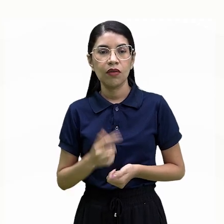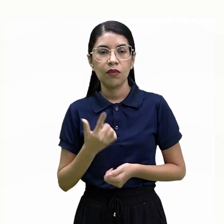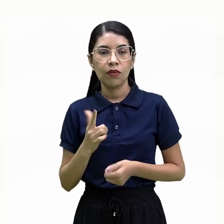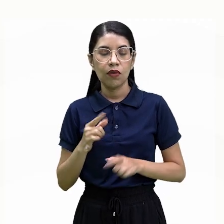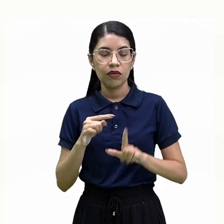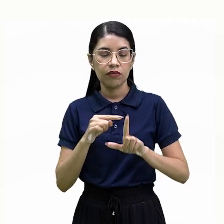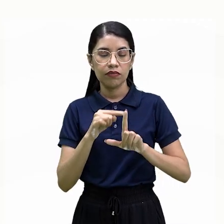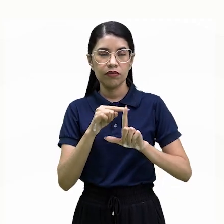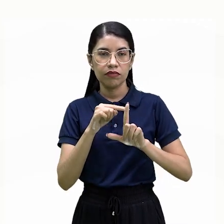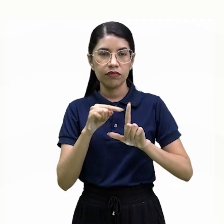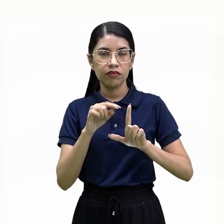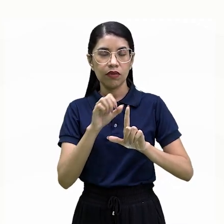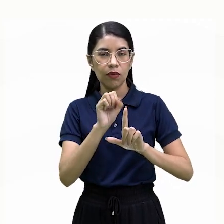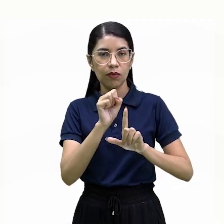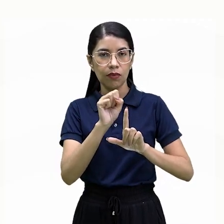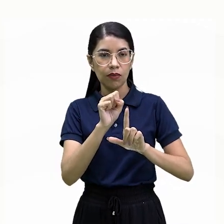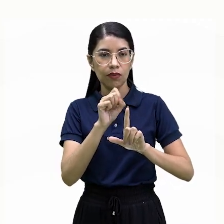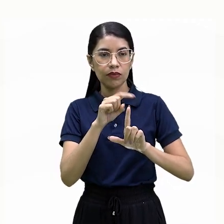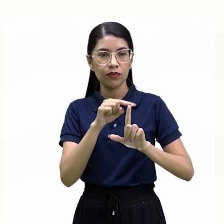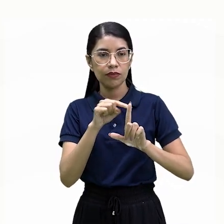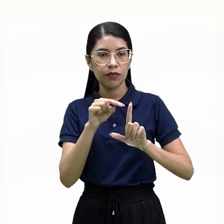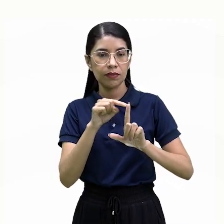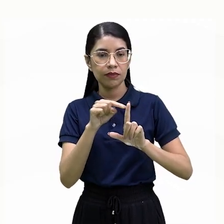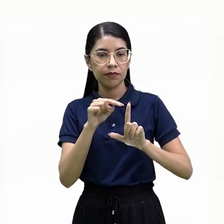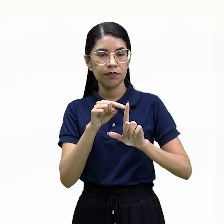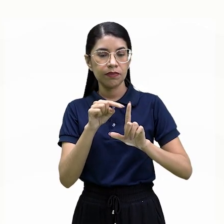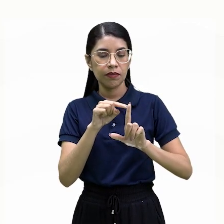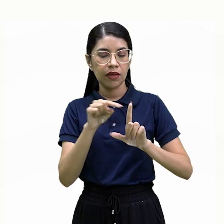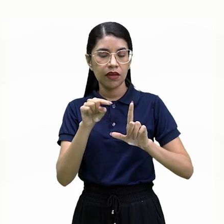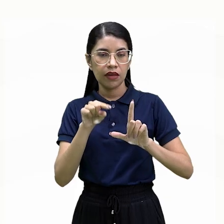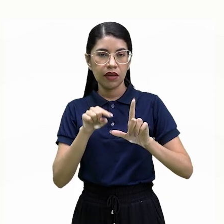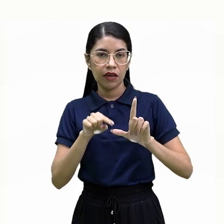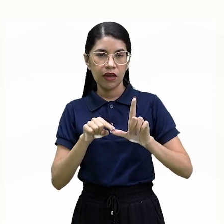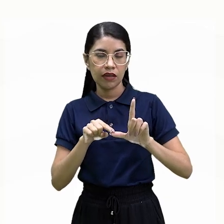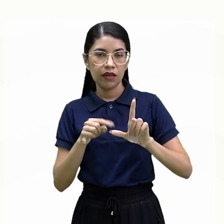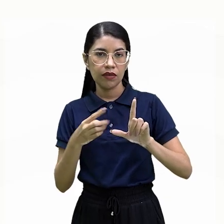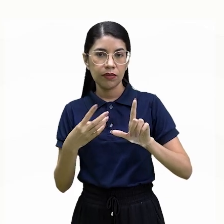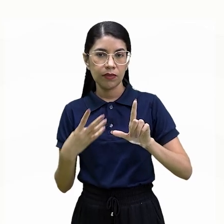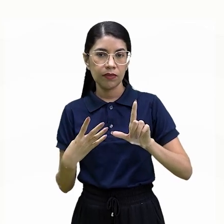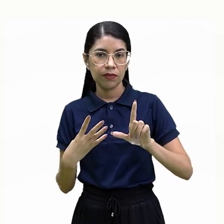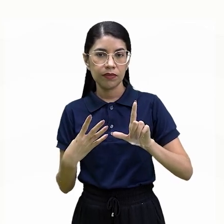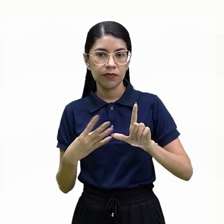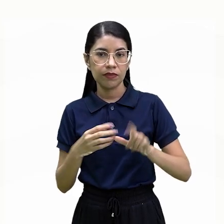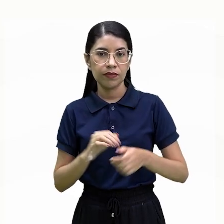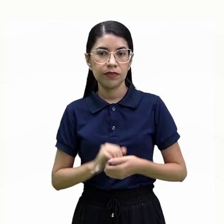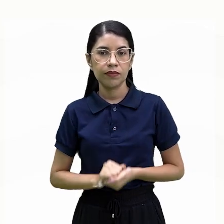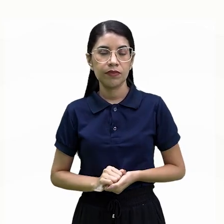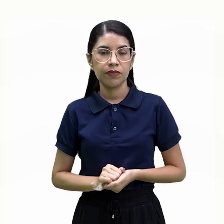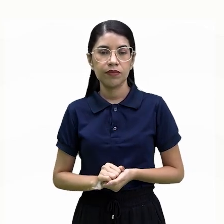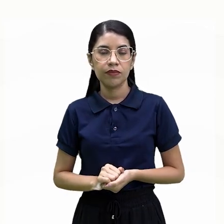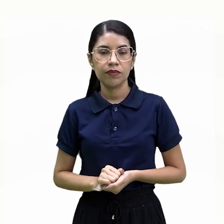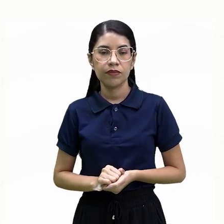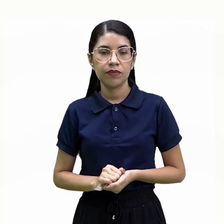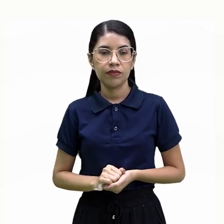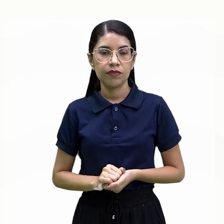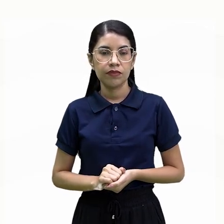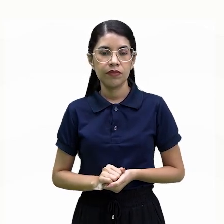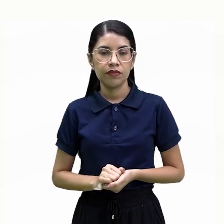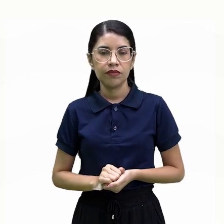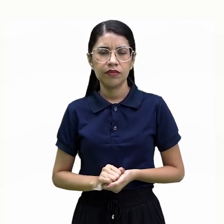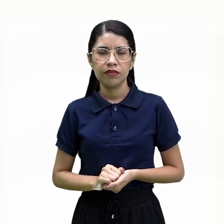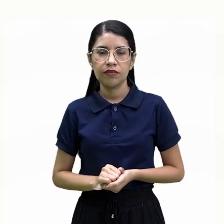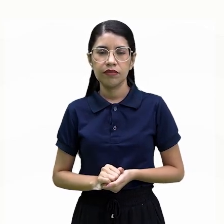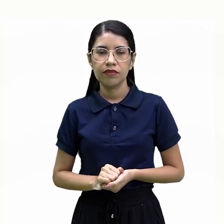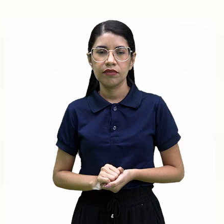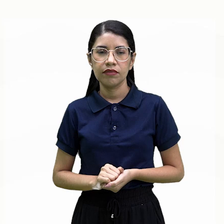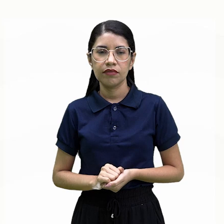8. Do 4 ao 6, vai até o 8. Então, vou até lá, altura 8 e até o 6. Espera aí que